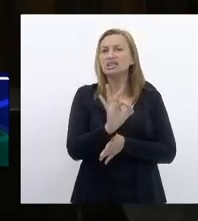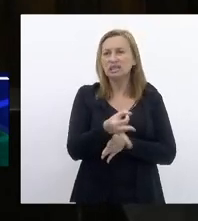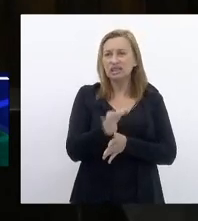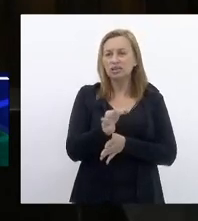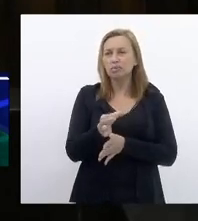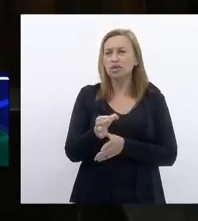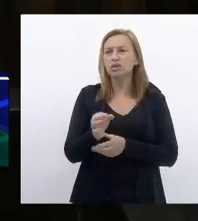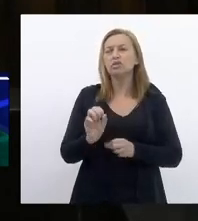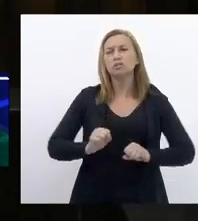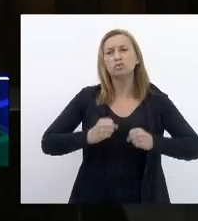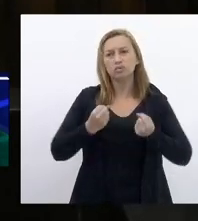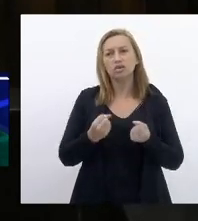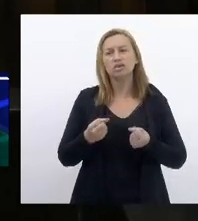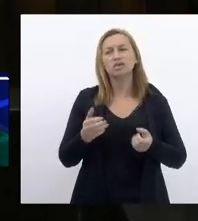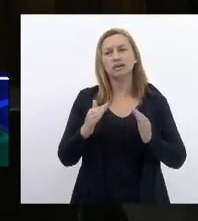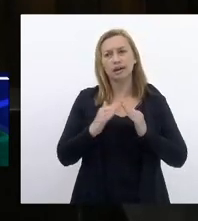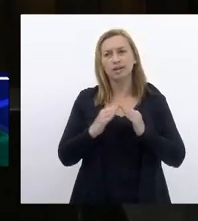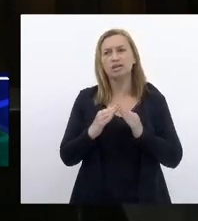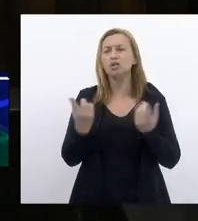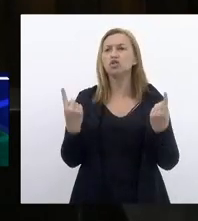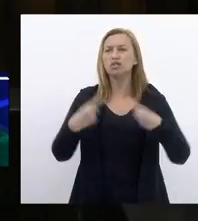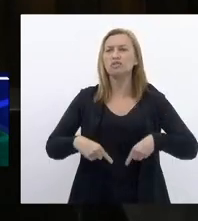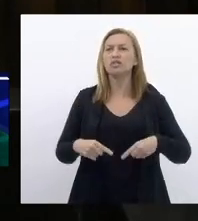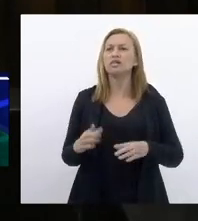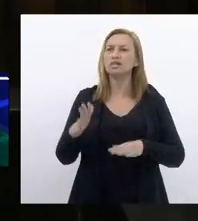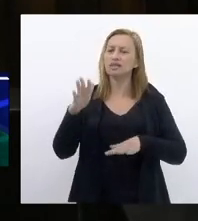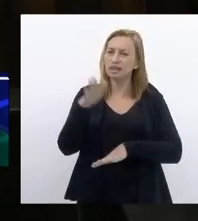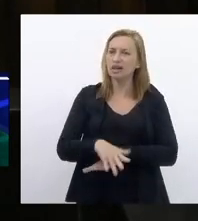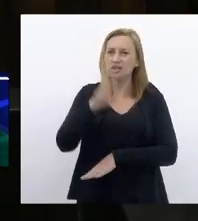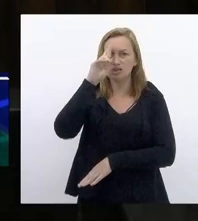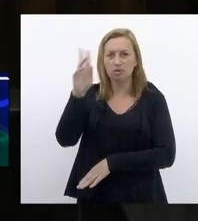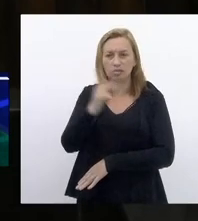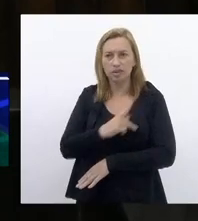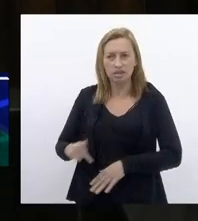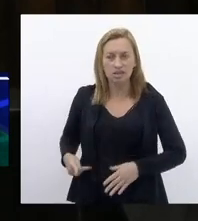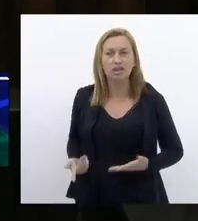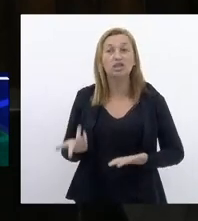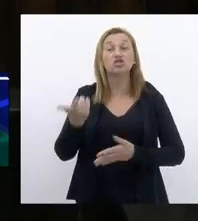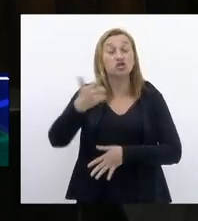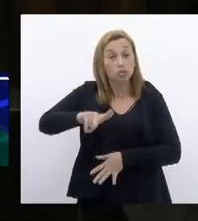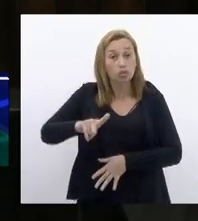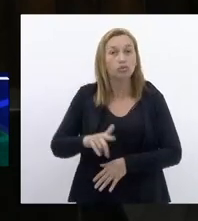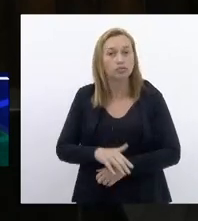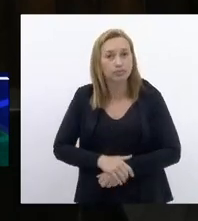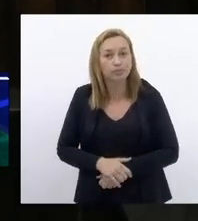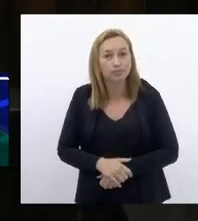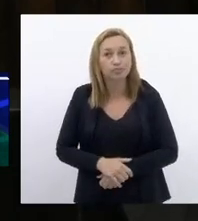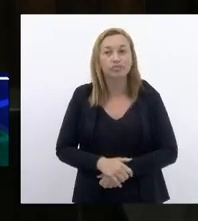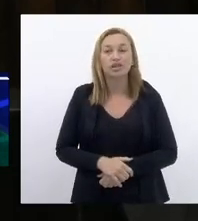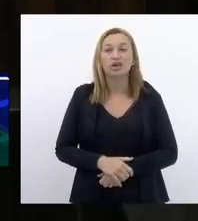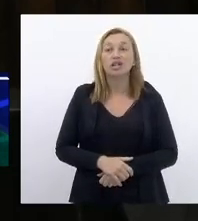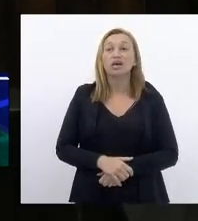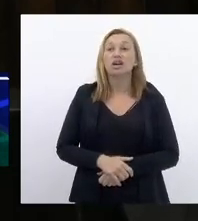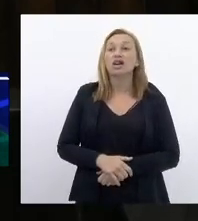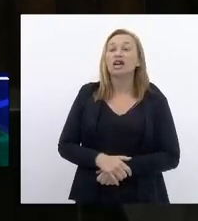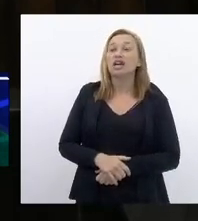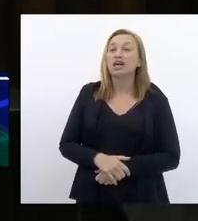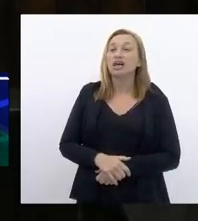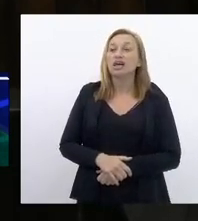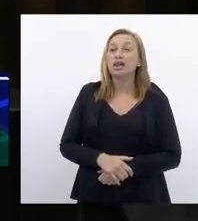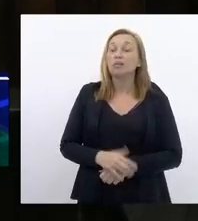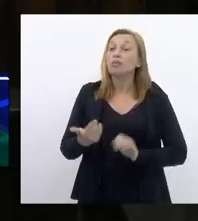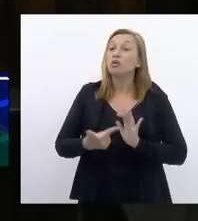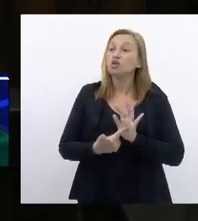incondicionalmente nessa casa. Meu desafio nessa tarde, senhora presidente, é, mais uma vez, desmascarar